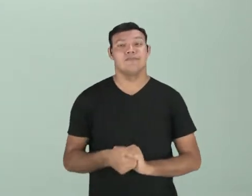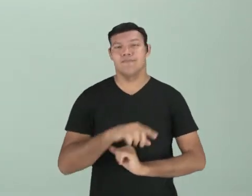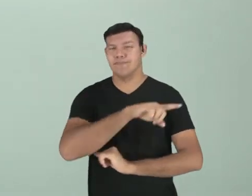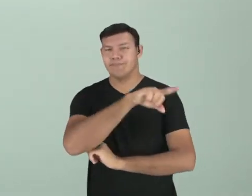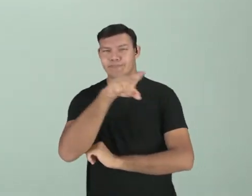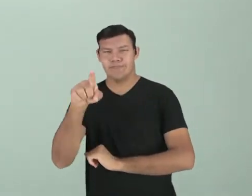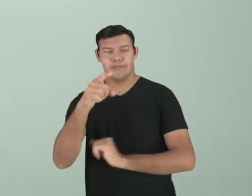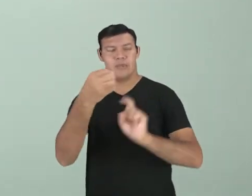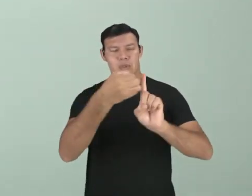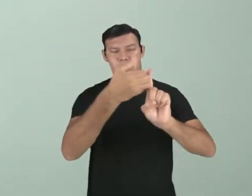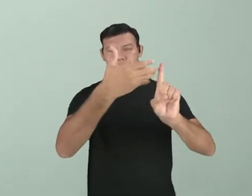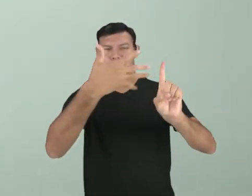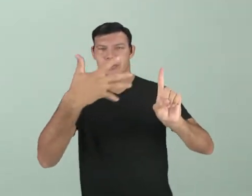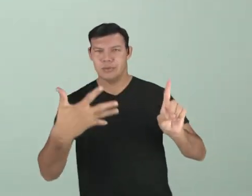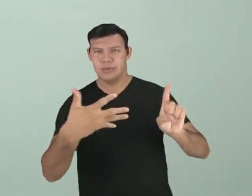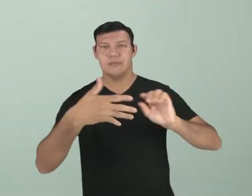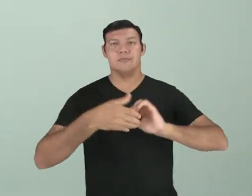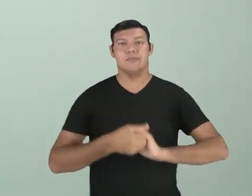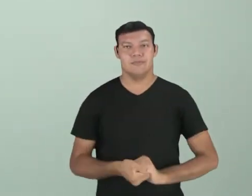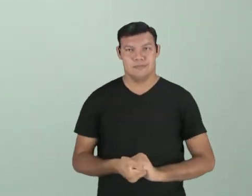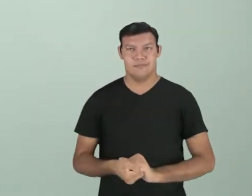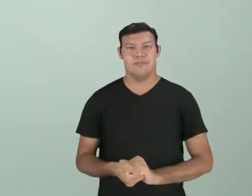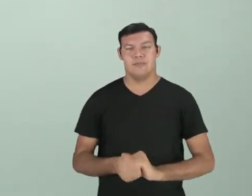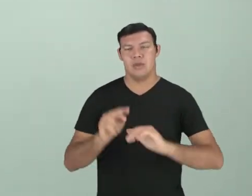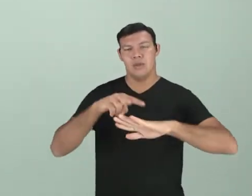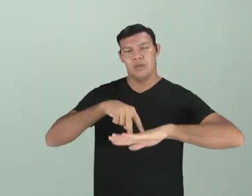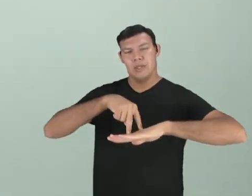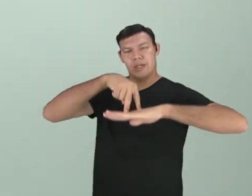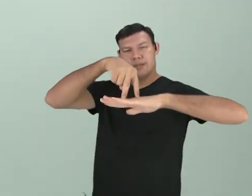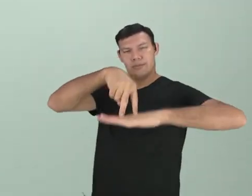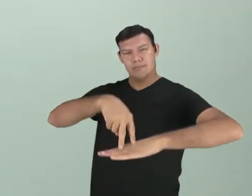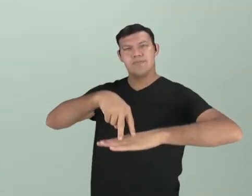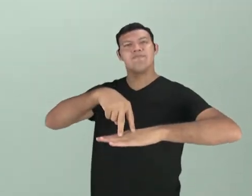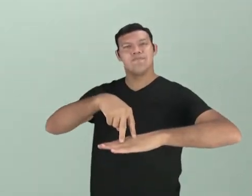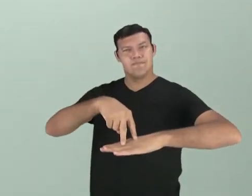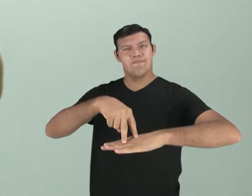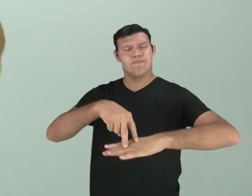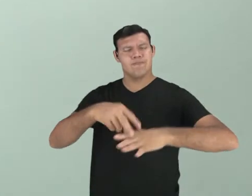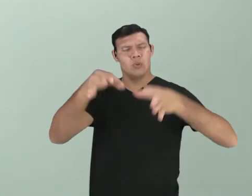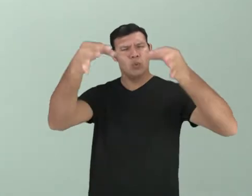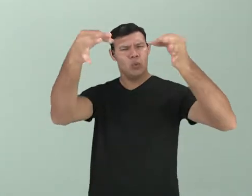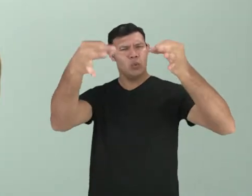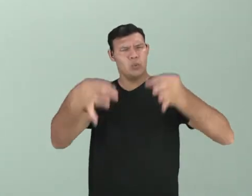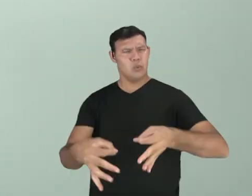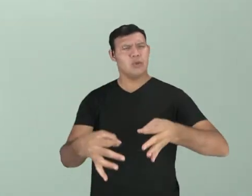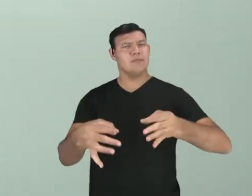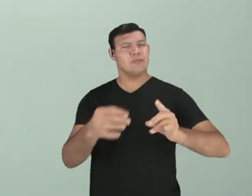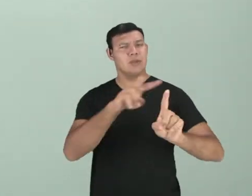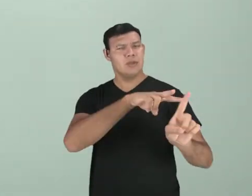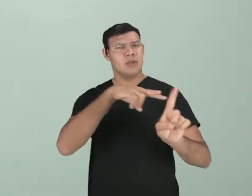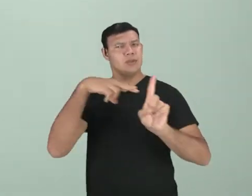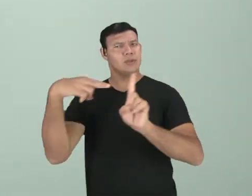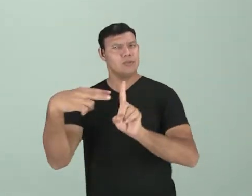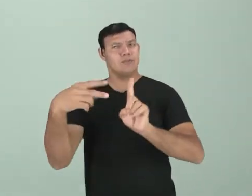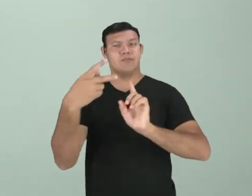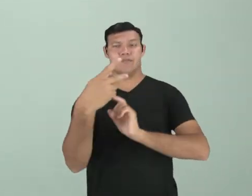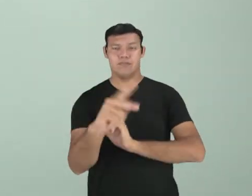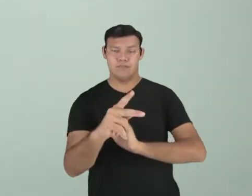vai argumentar. Você vai defender, vai justificar o seu posicionamento.